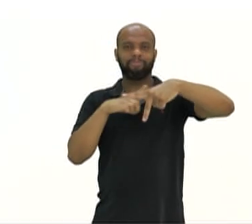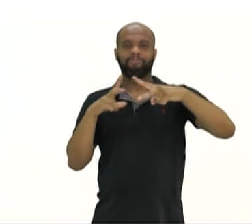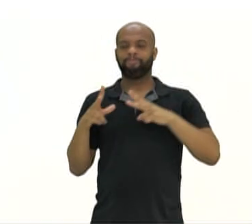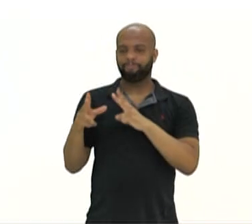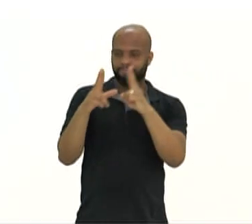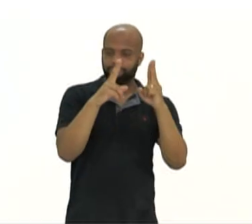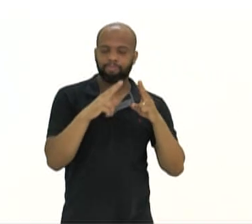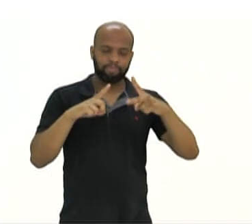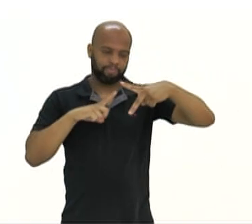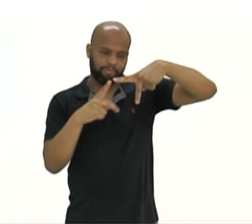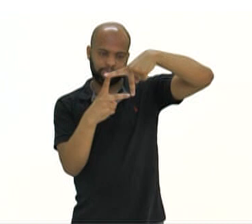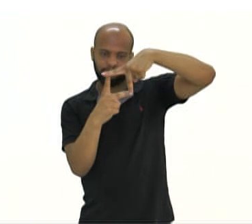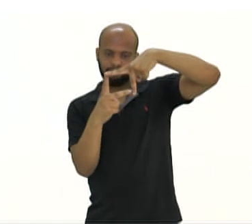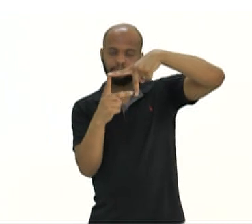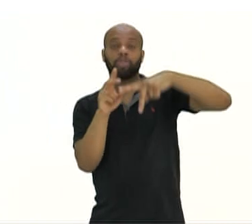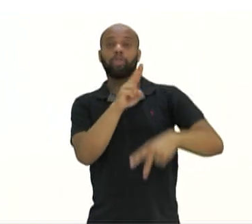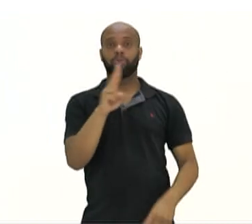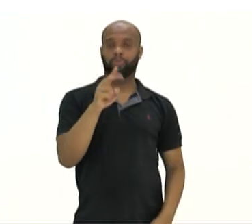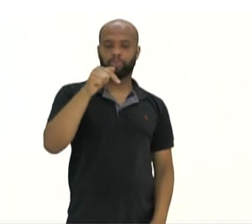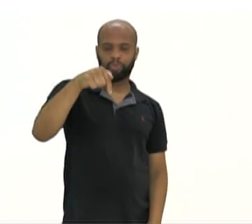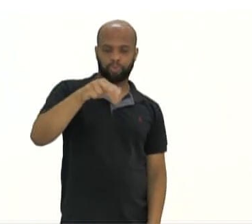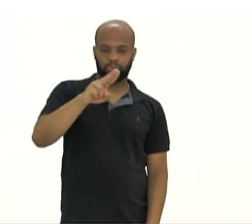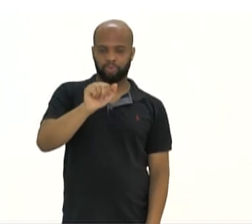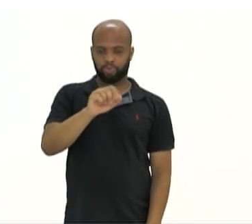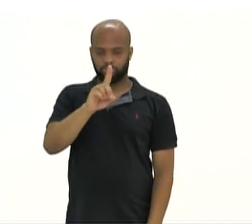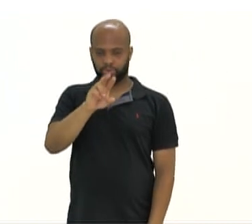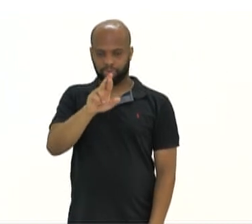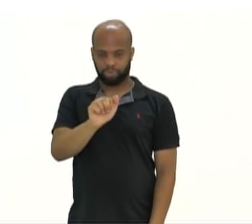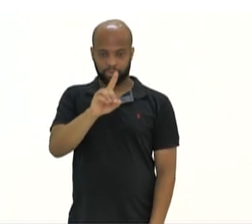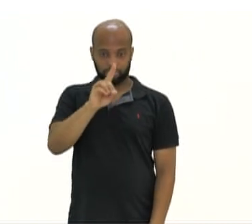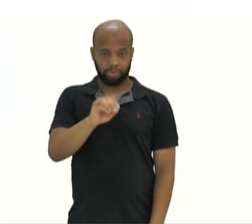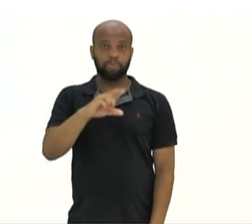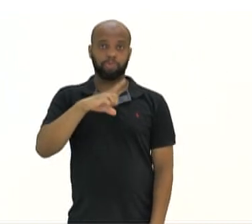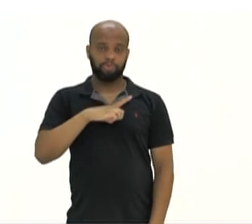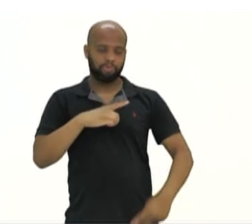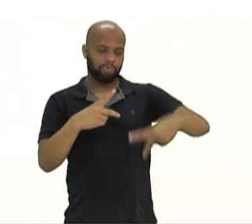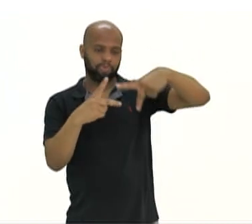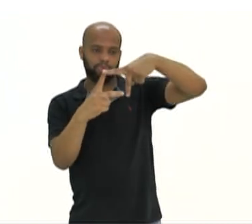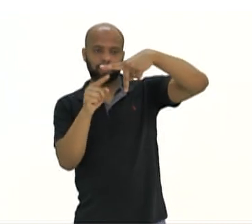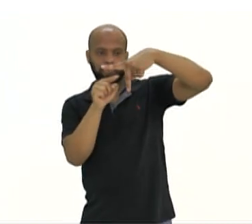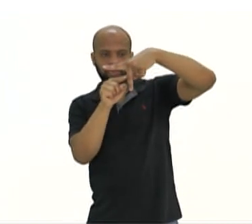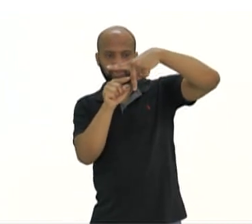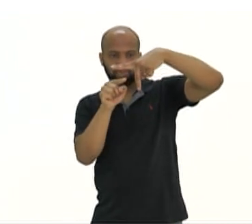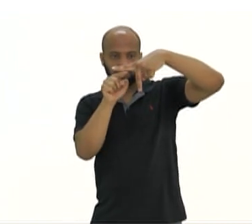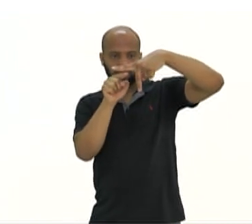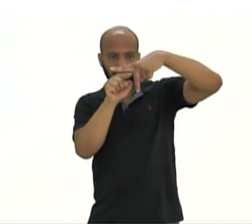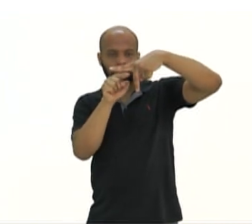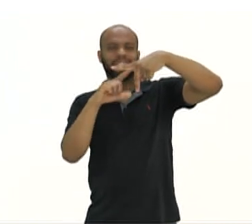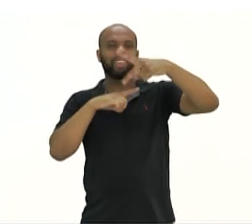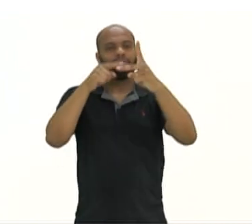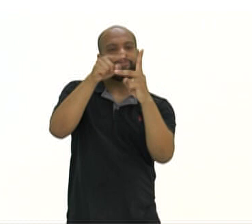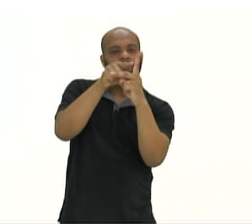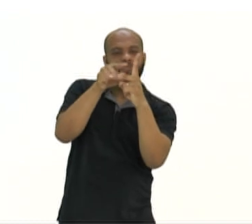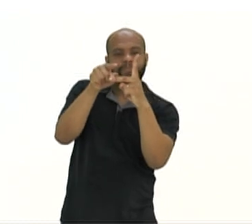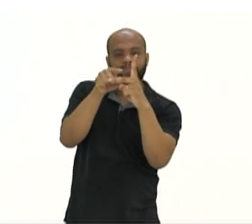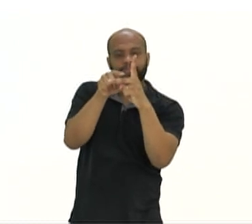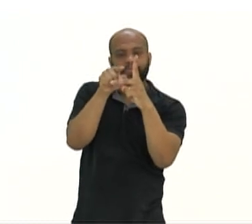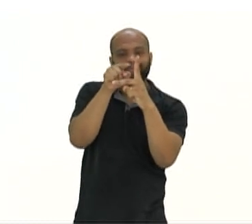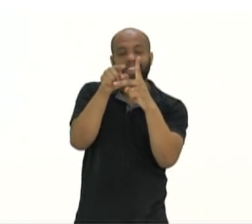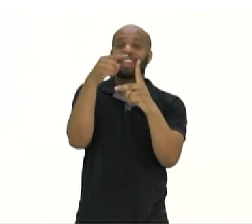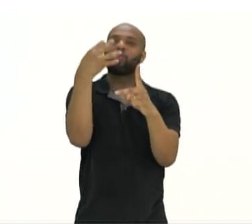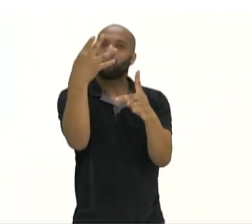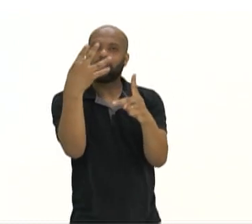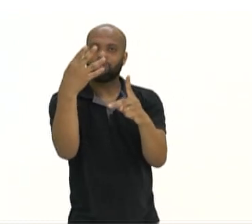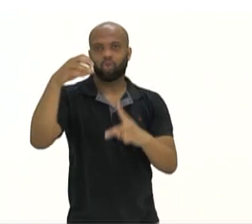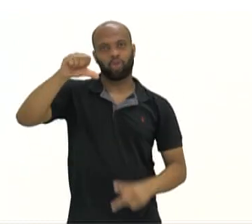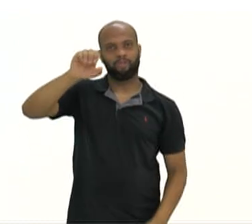que tem a mesma medida, ele é chamado de quadrado. Né? Ele é formado de quatro ângulos internos de 90 graus, os quais são chamados de ângulos